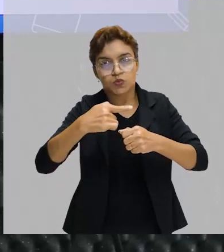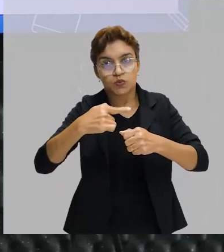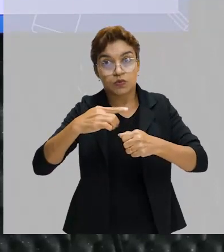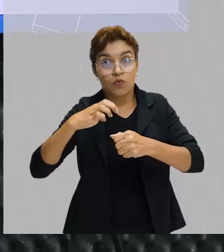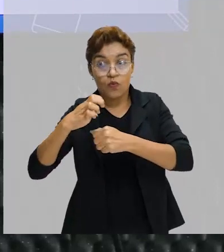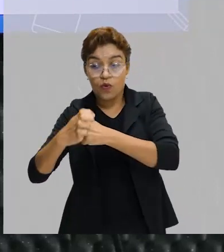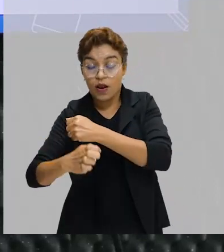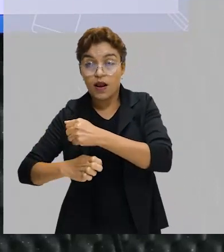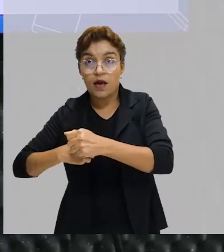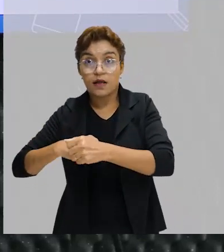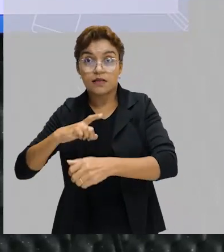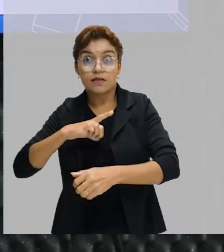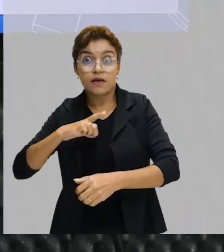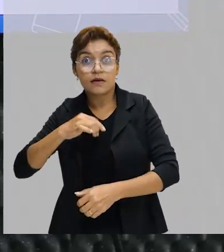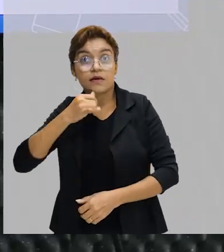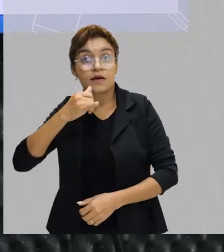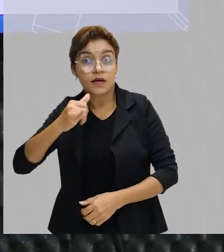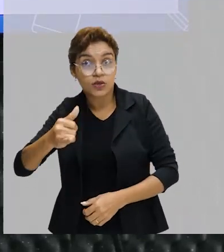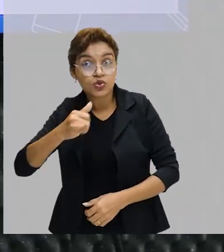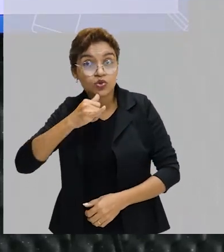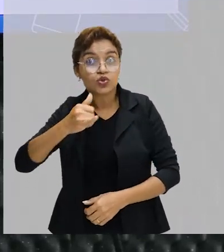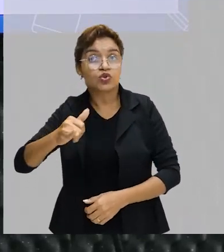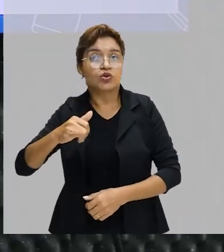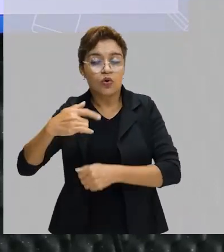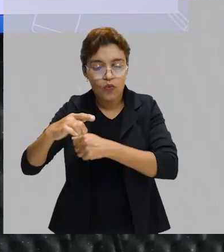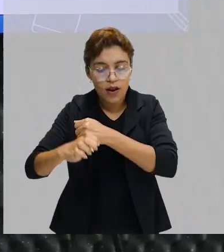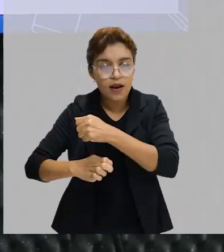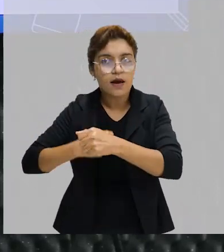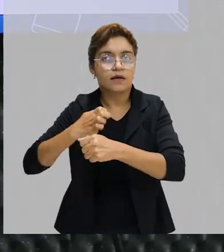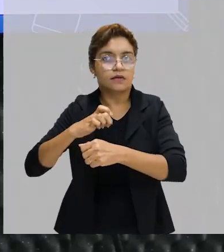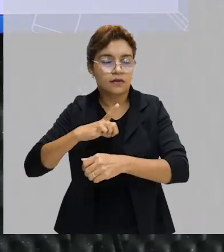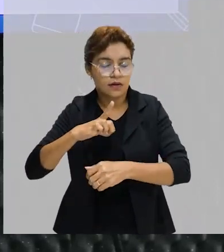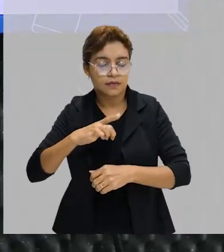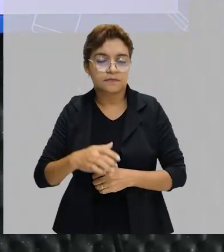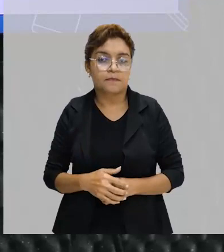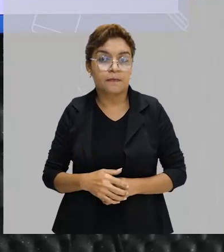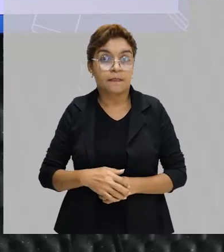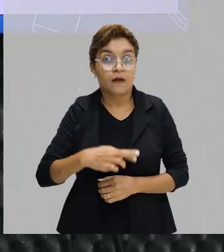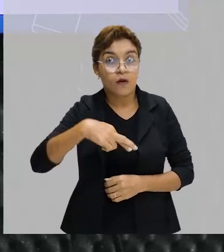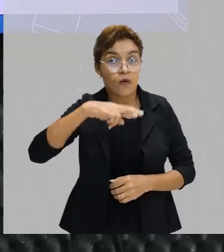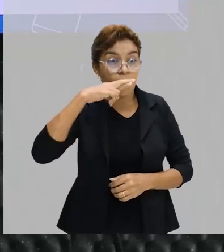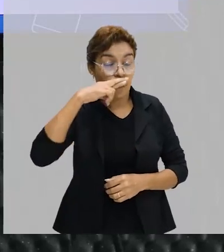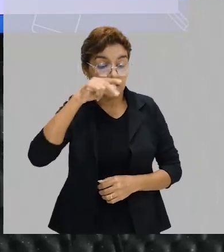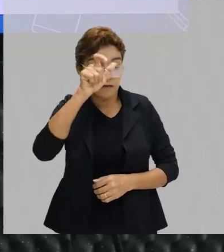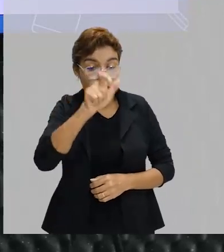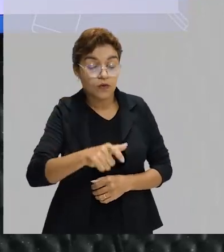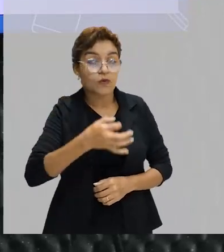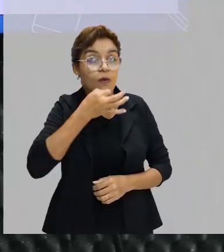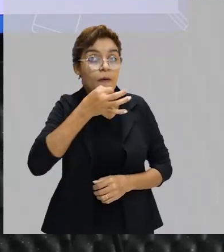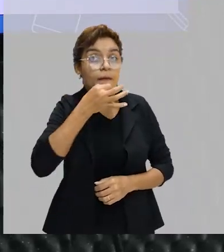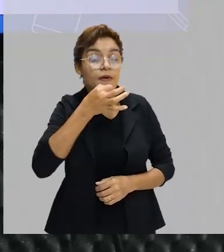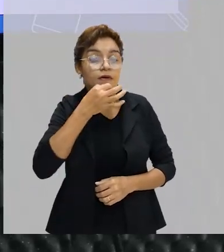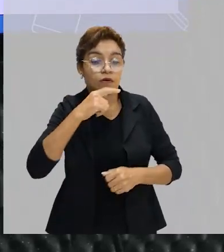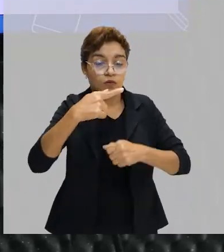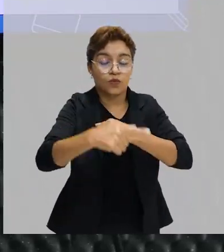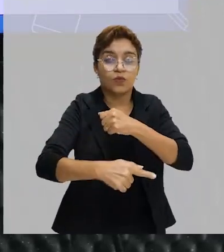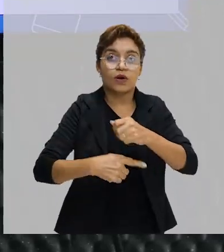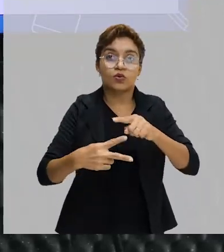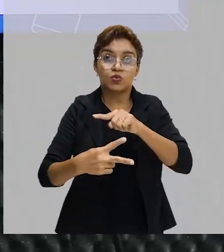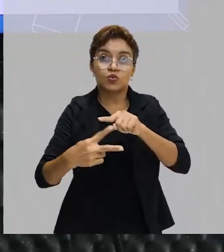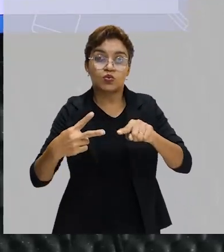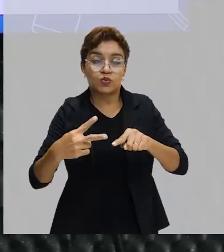apresenta energia constante. Rutherford ele disse que o átomo está dividido em duas regiões, núcleo